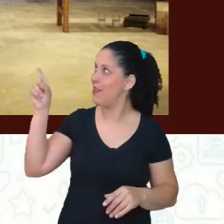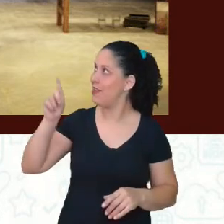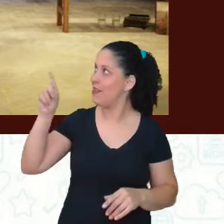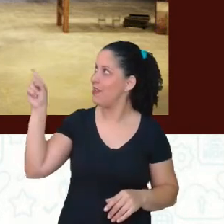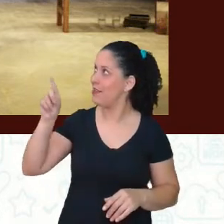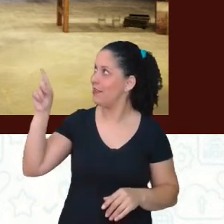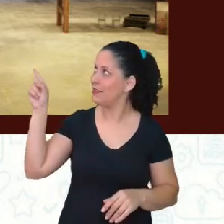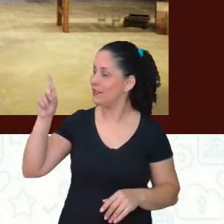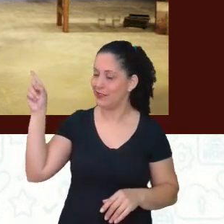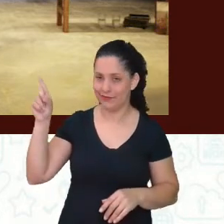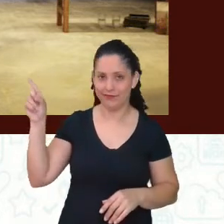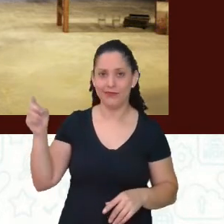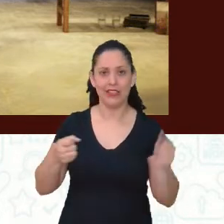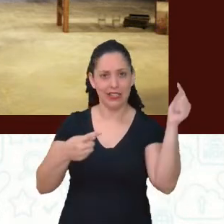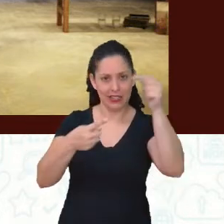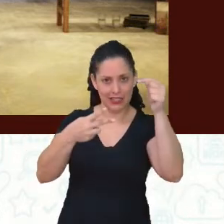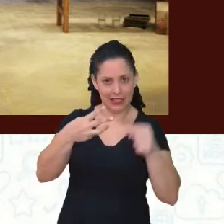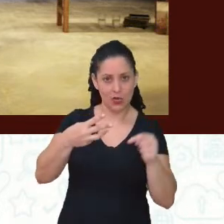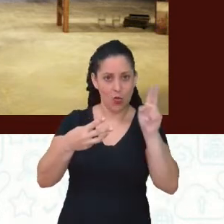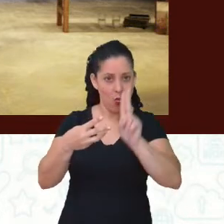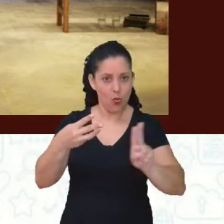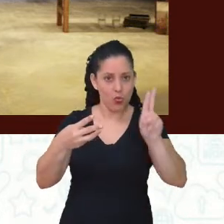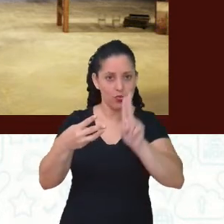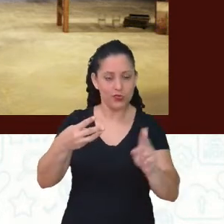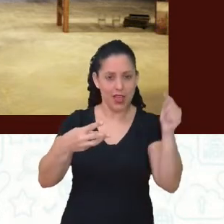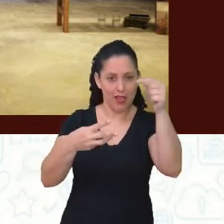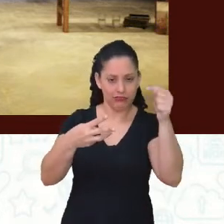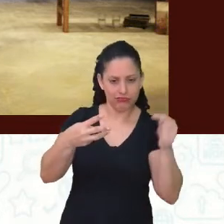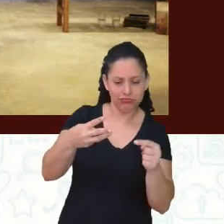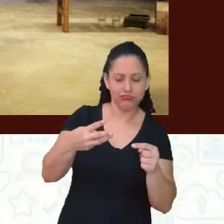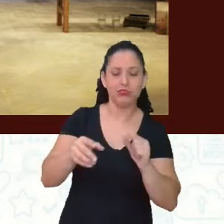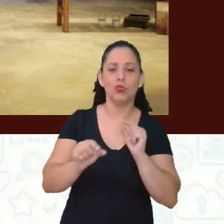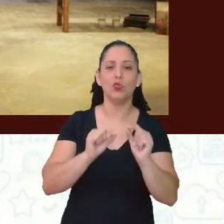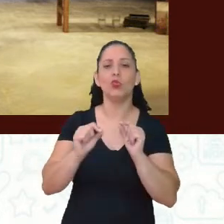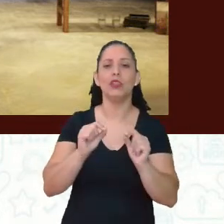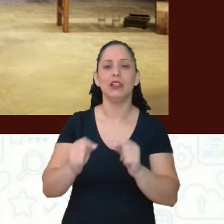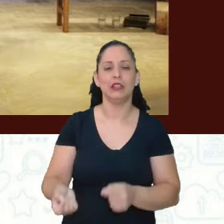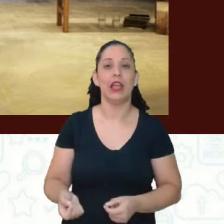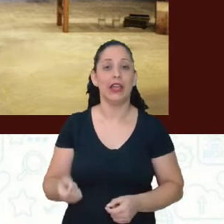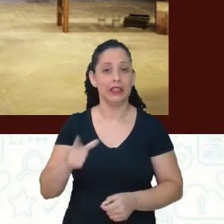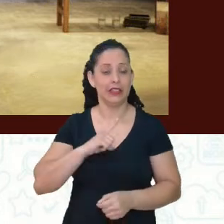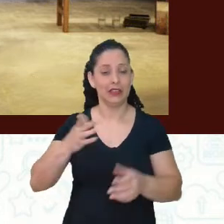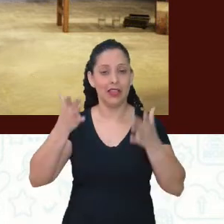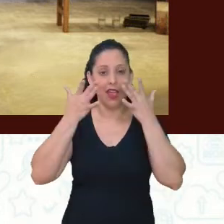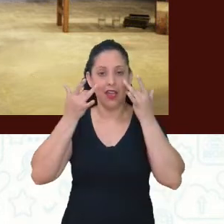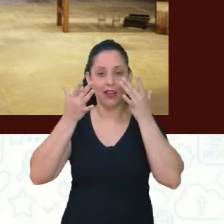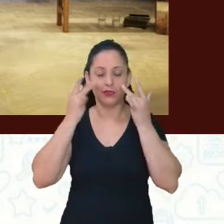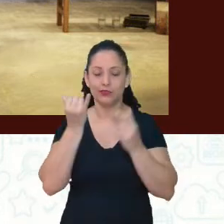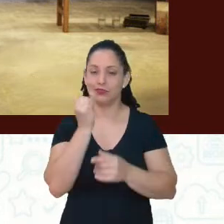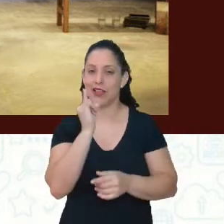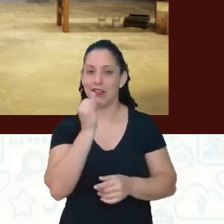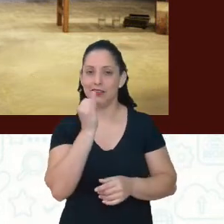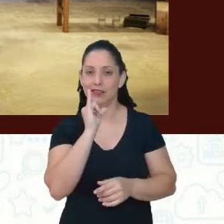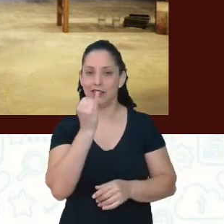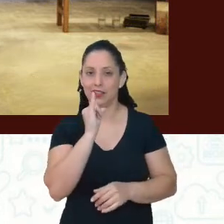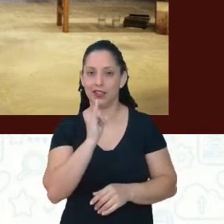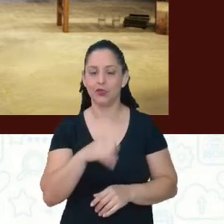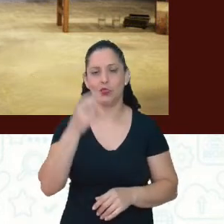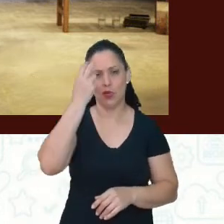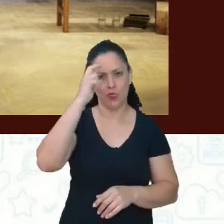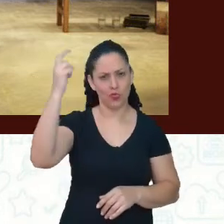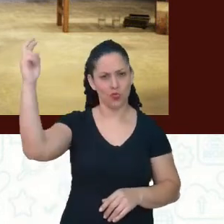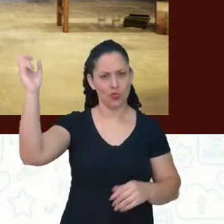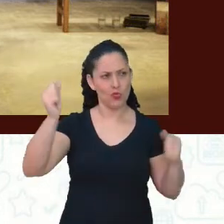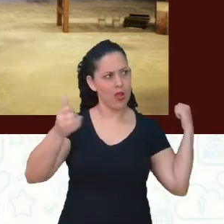nesses 3 elementos. Exato. Né? Que o teatro italiano, né? O teatro que vem já de uma tradição,